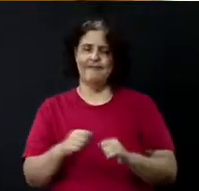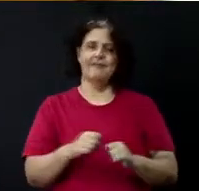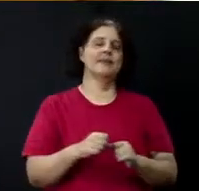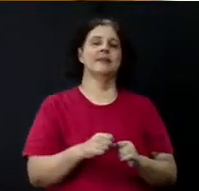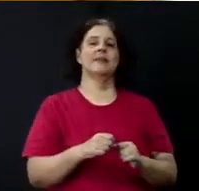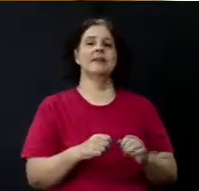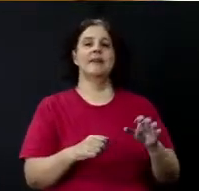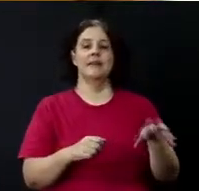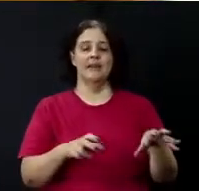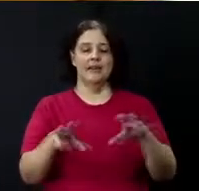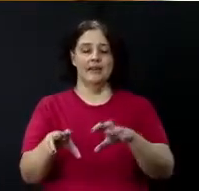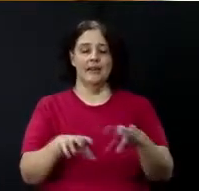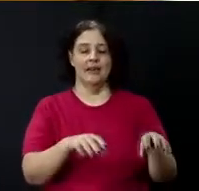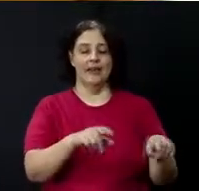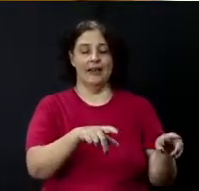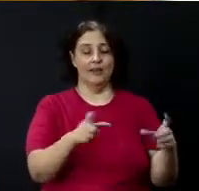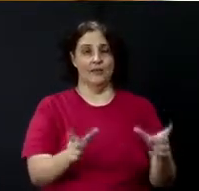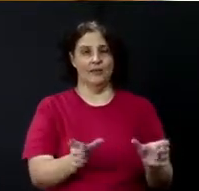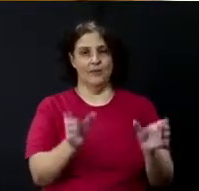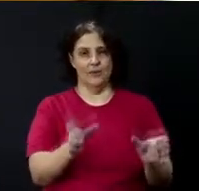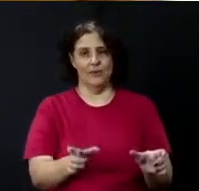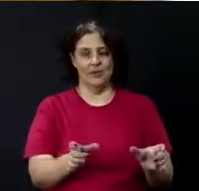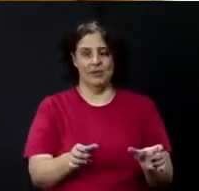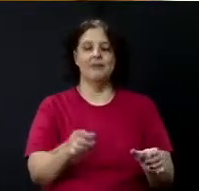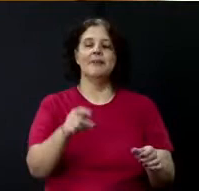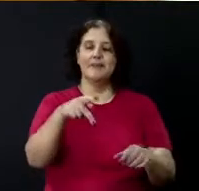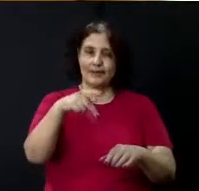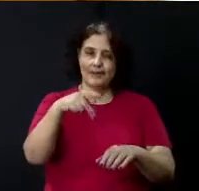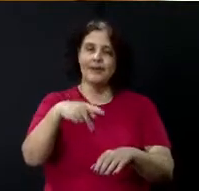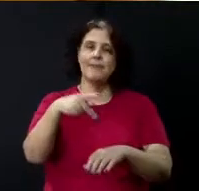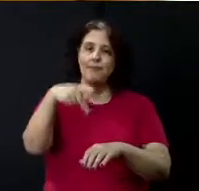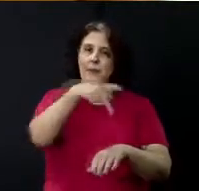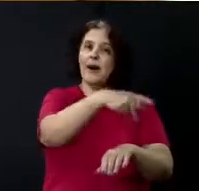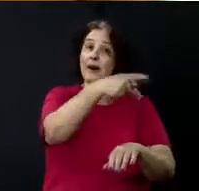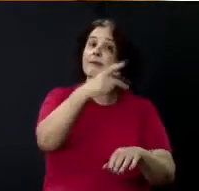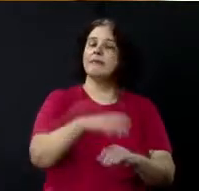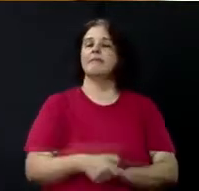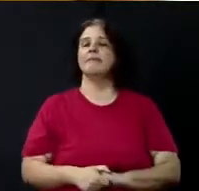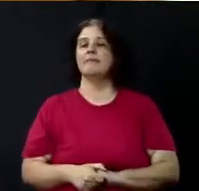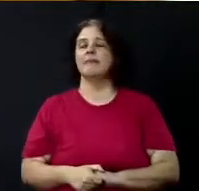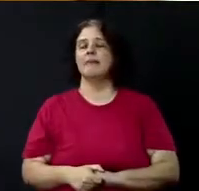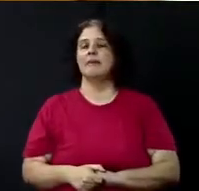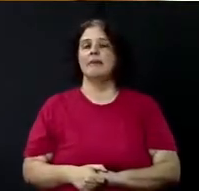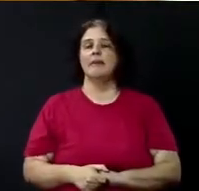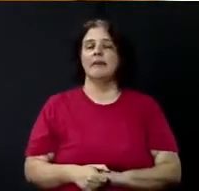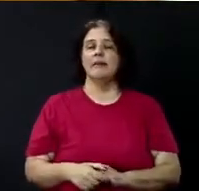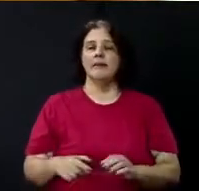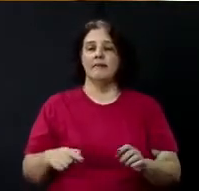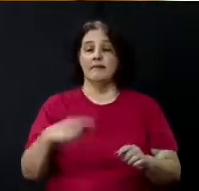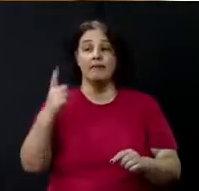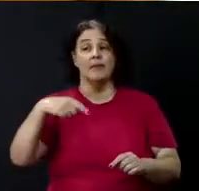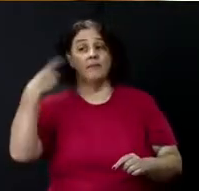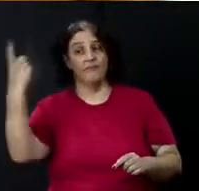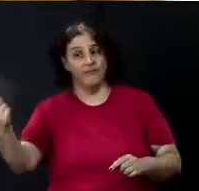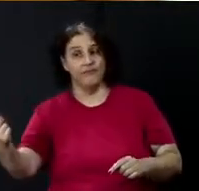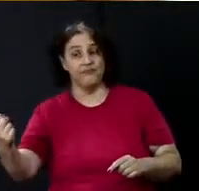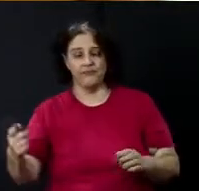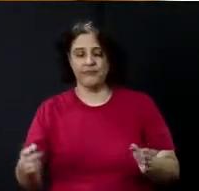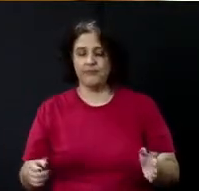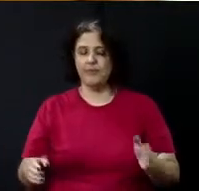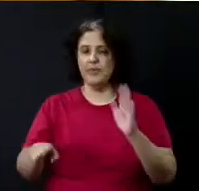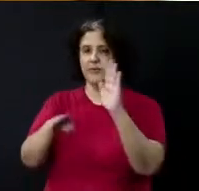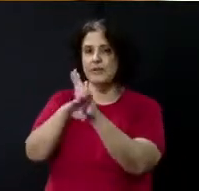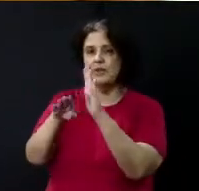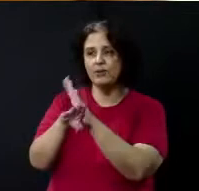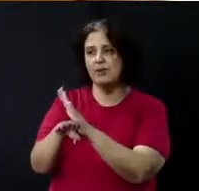viram república e puderam contribuir para o que seria um dia uma república, o